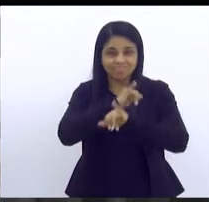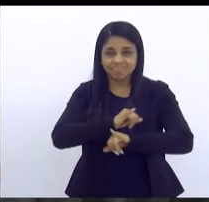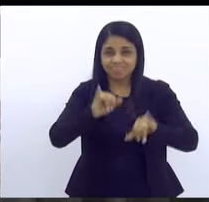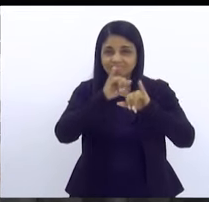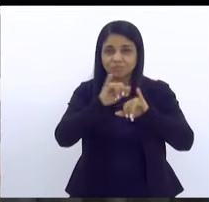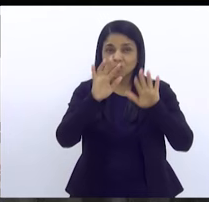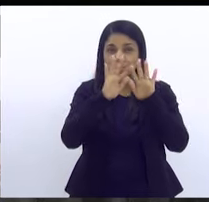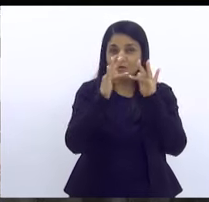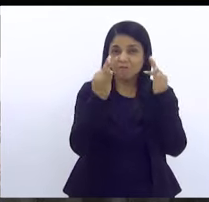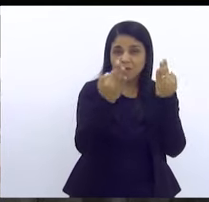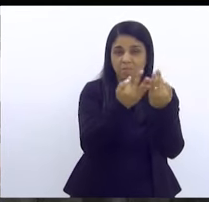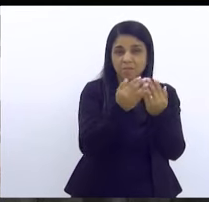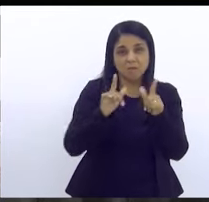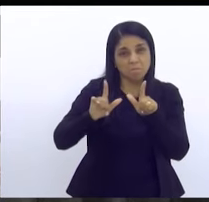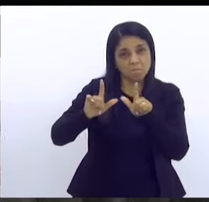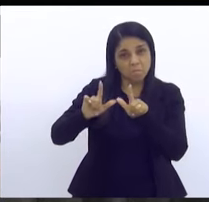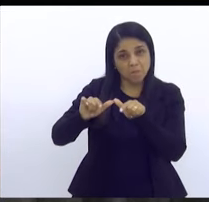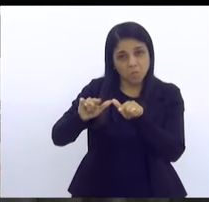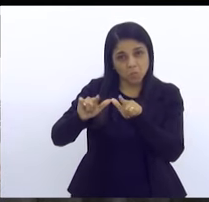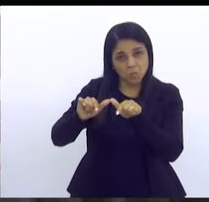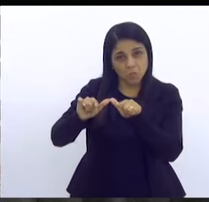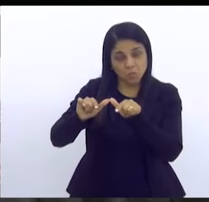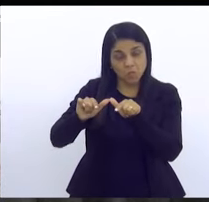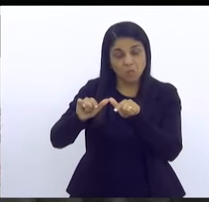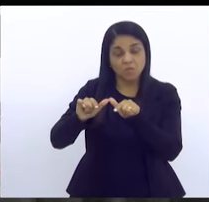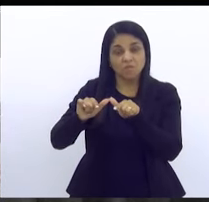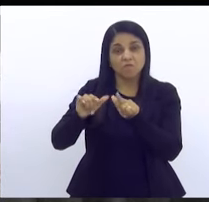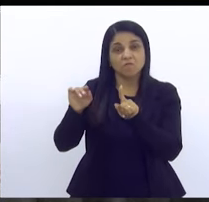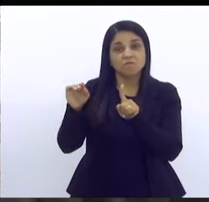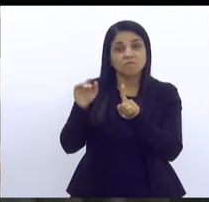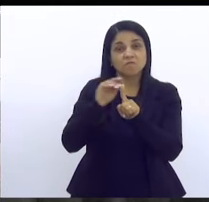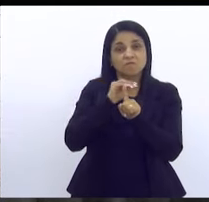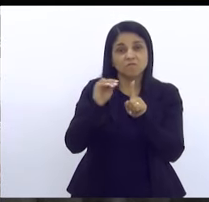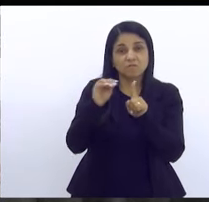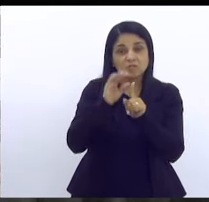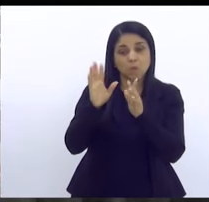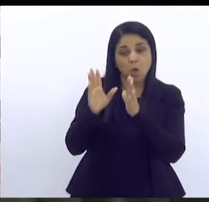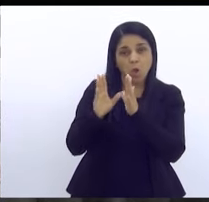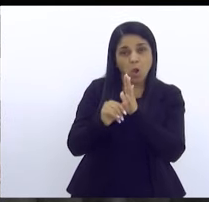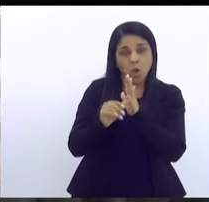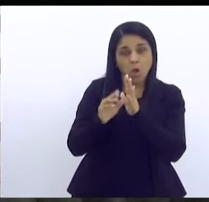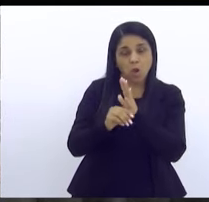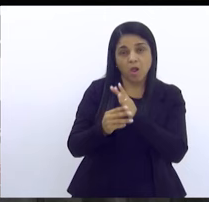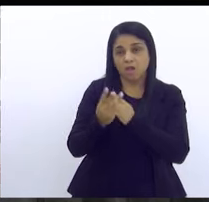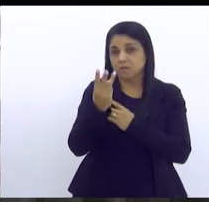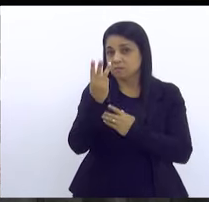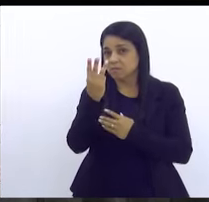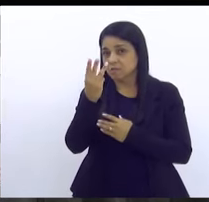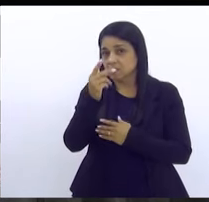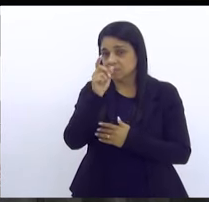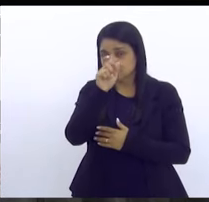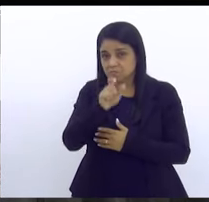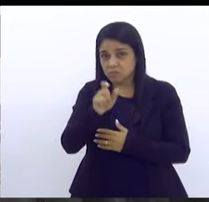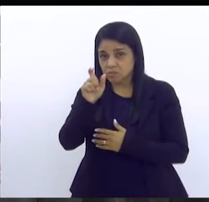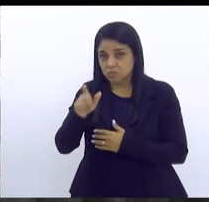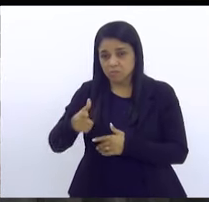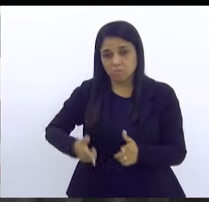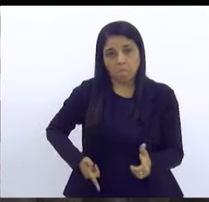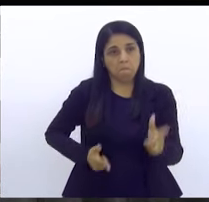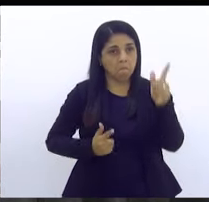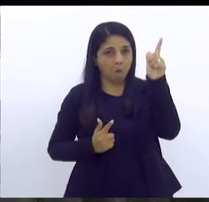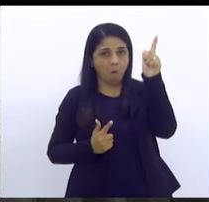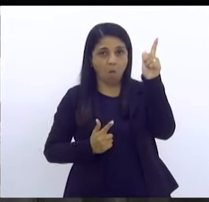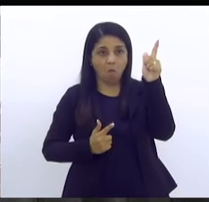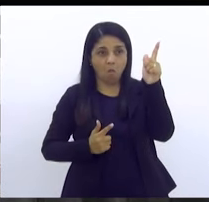família em Bangu, ela foi vítima de um roubo com 3 pessoas armadas de um fuzil.